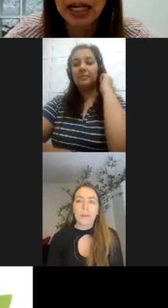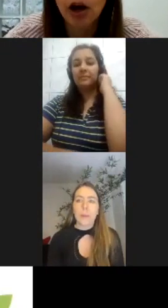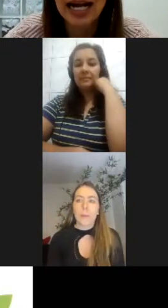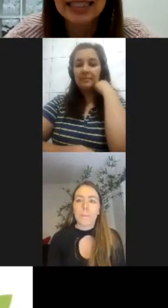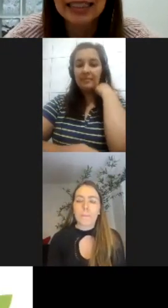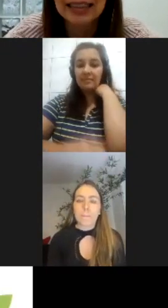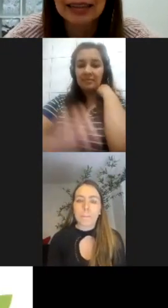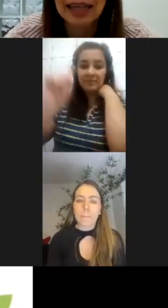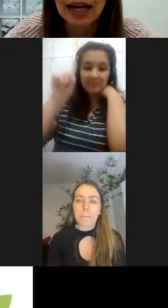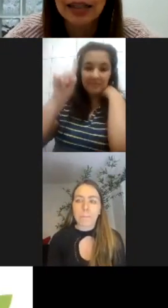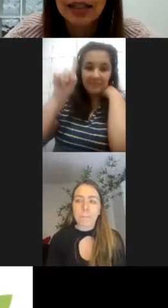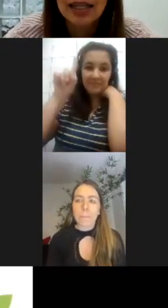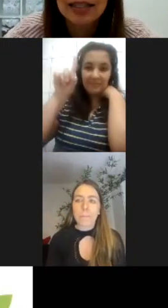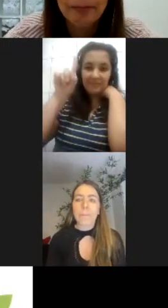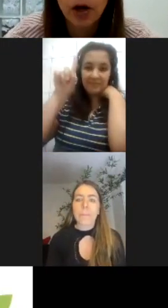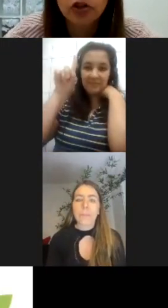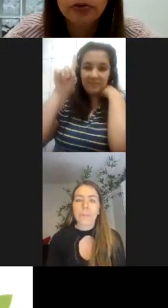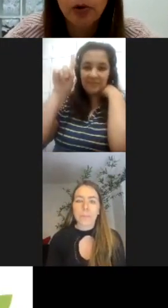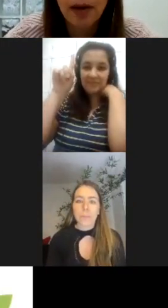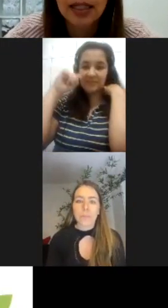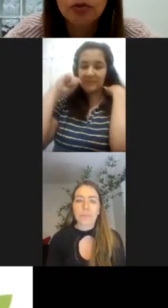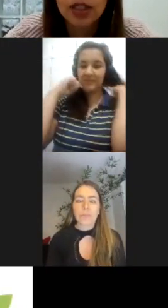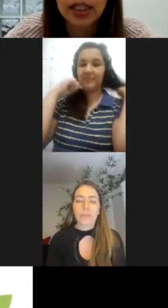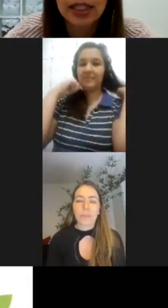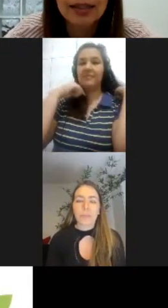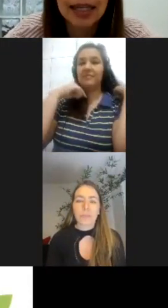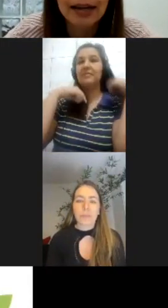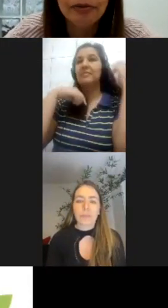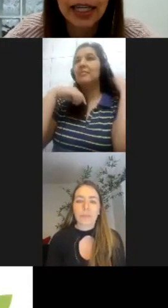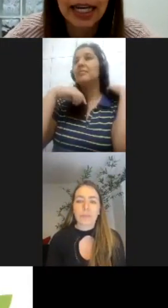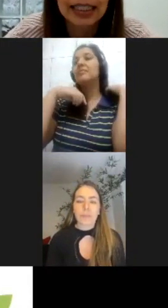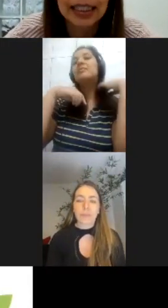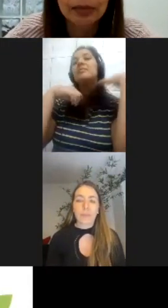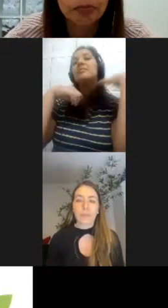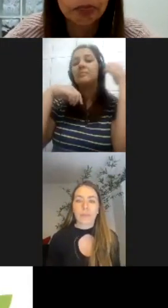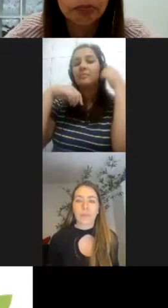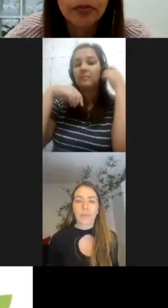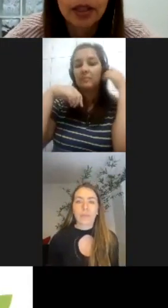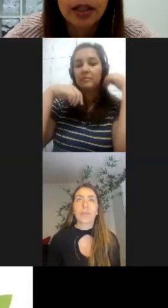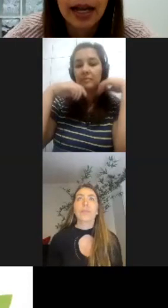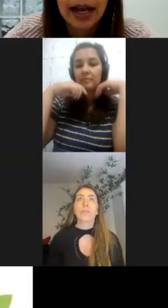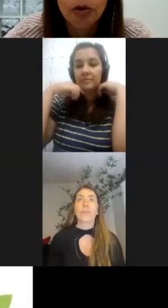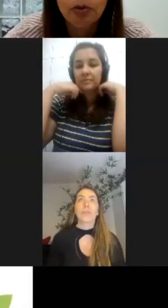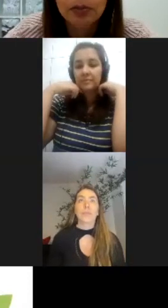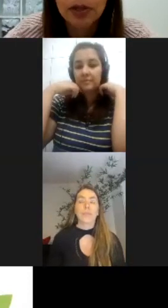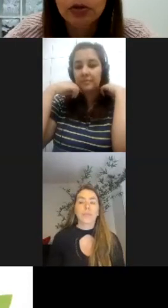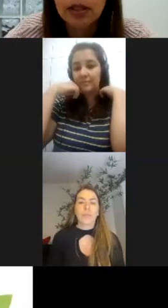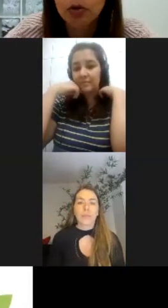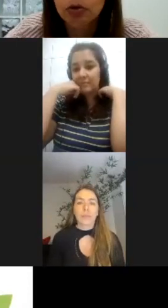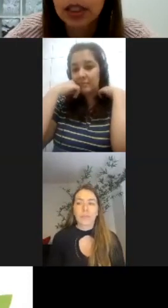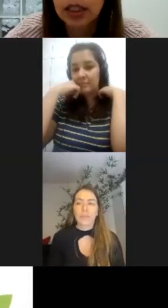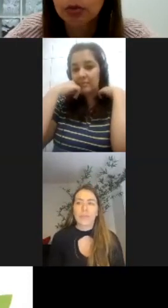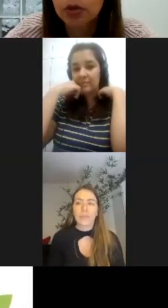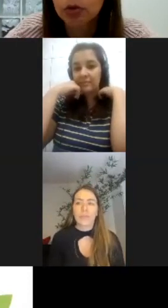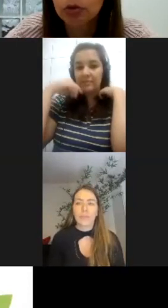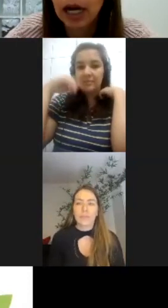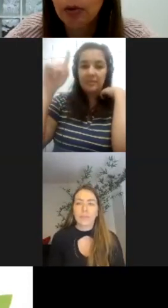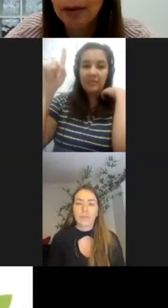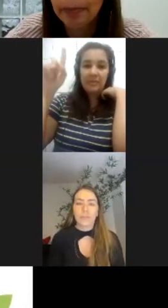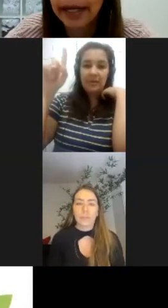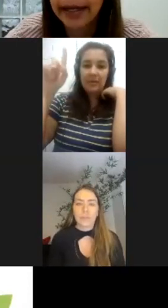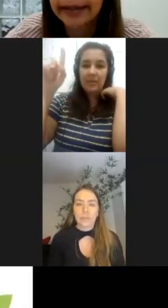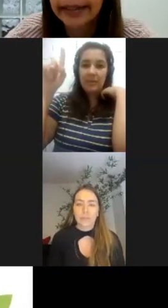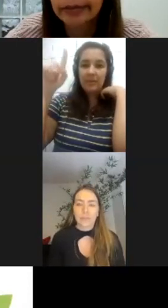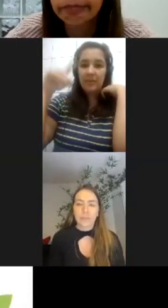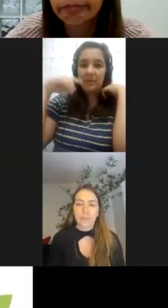gente, melhor ainda, tá? Você pode ver o balãozinho e escrever aqui. Algumas pessoas não conseguiram me escutar,